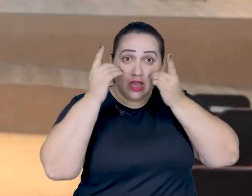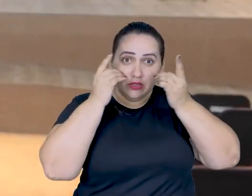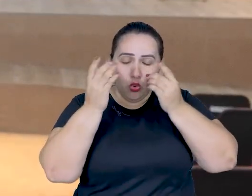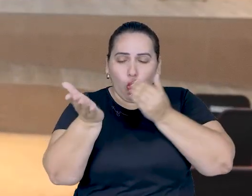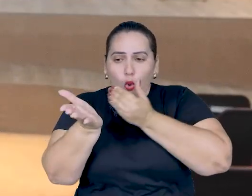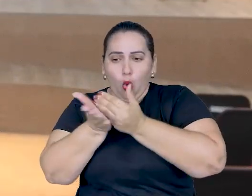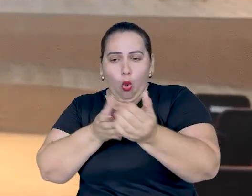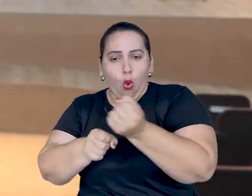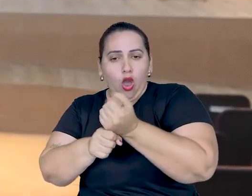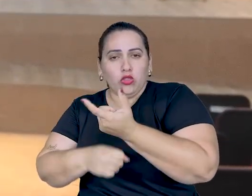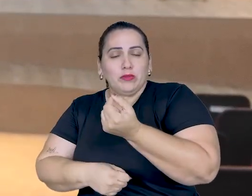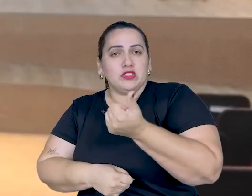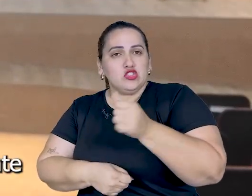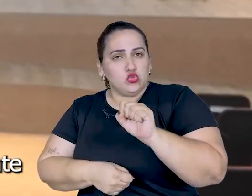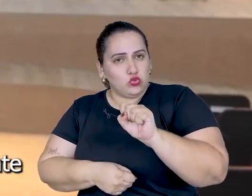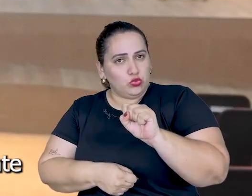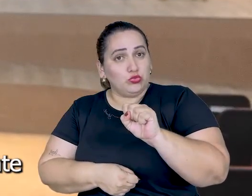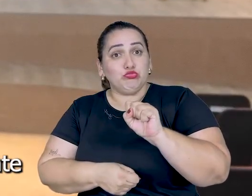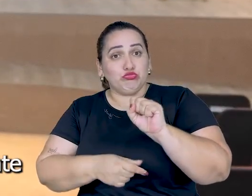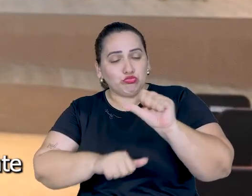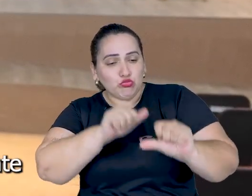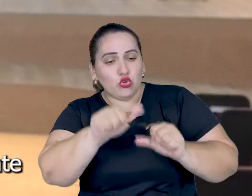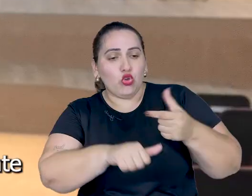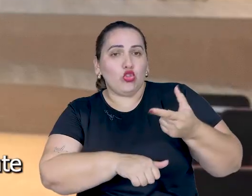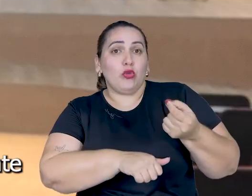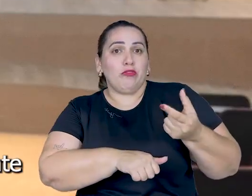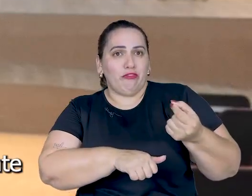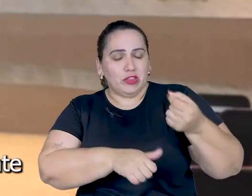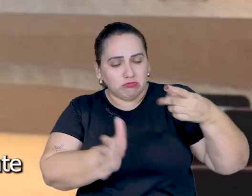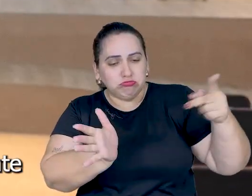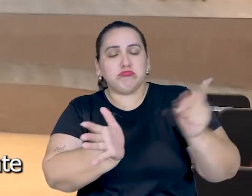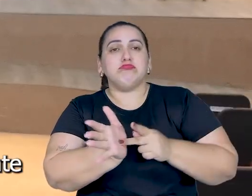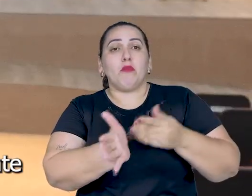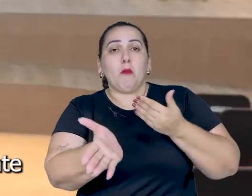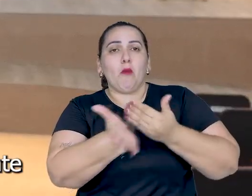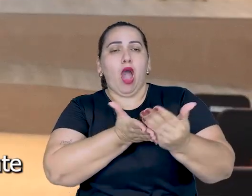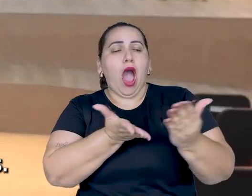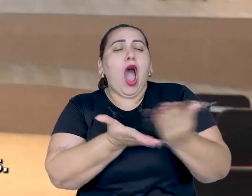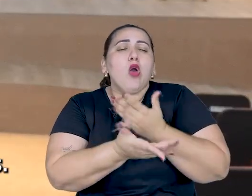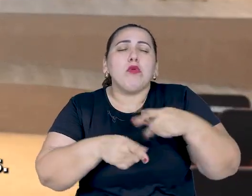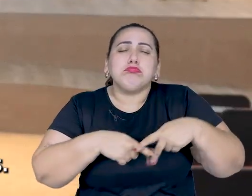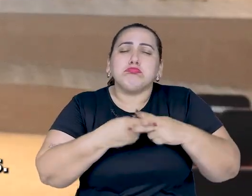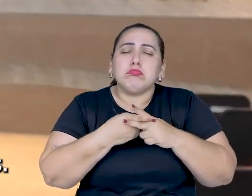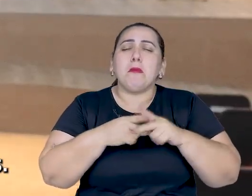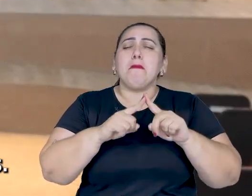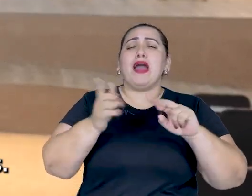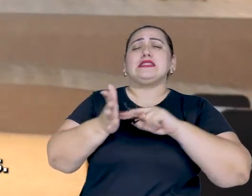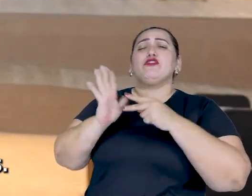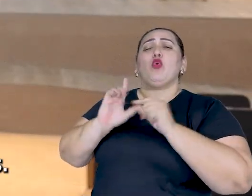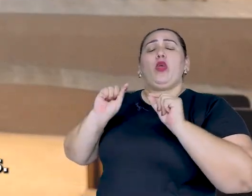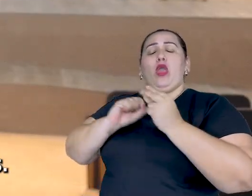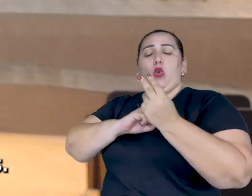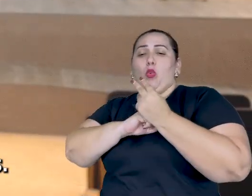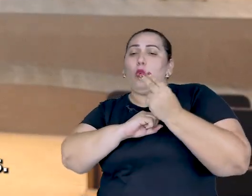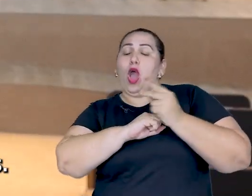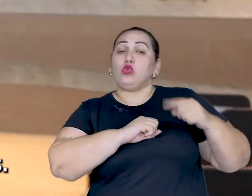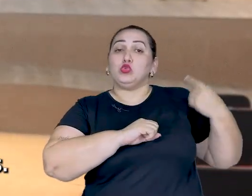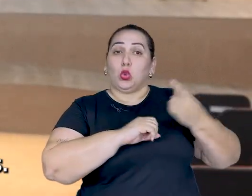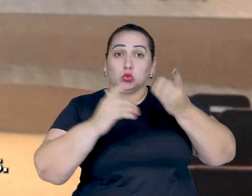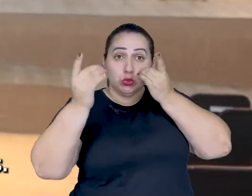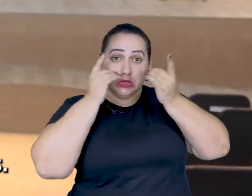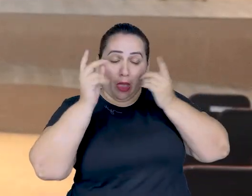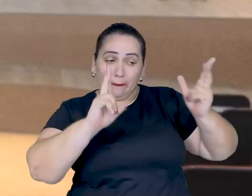2018, entrou em vigor em 2020, sofreu algumas alterações, mas basicamente ela vai proteger os nossos